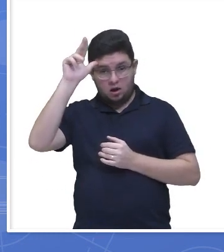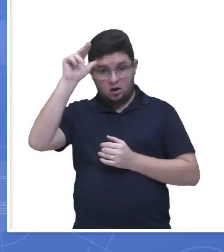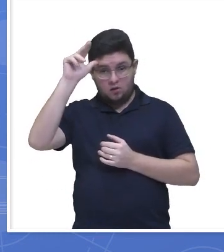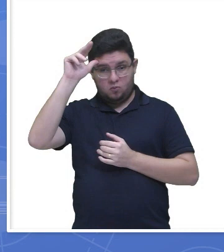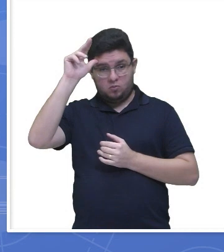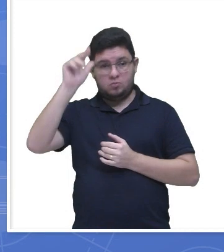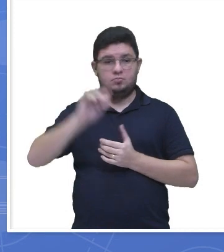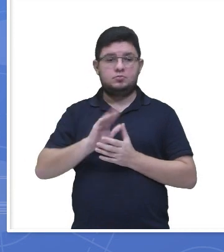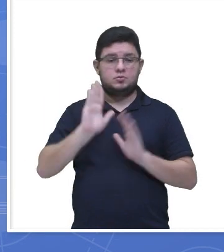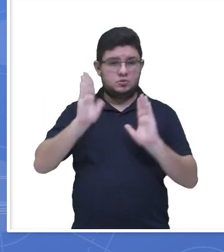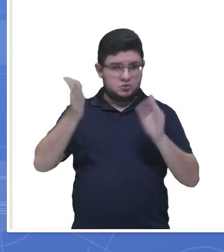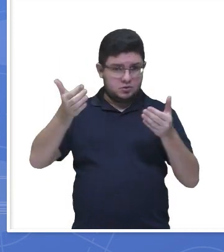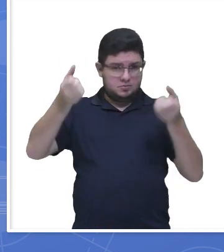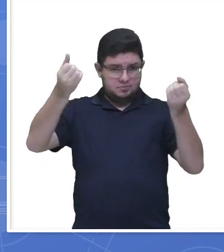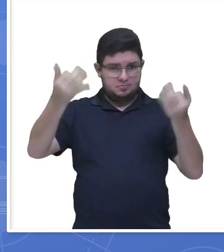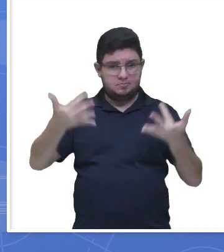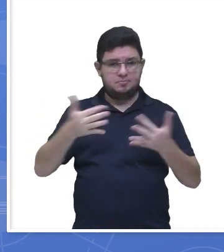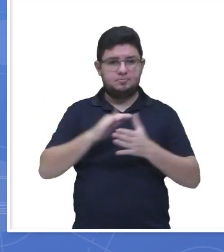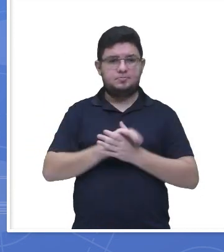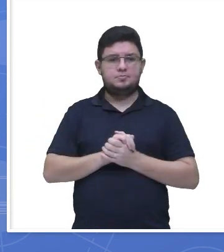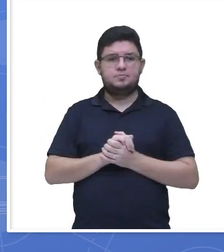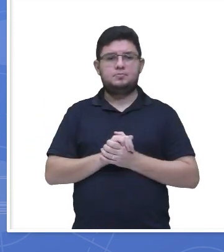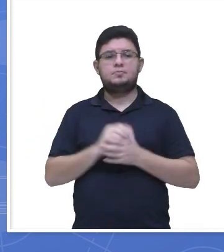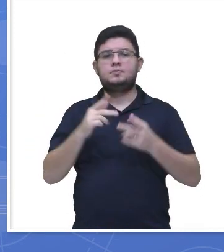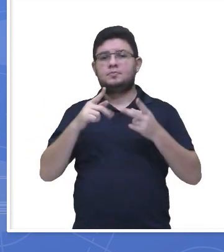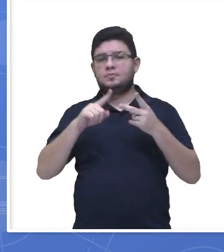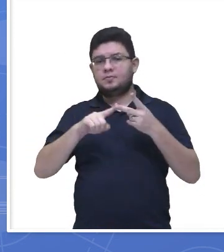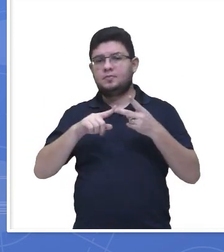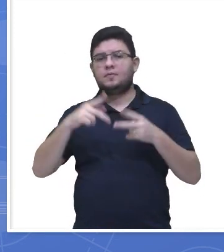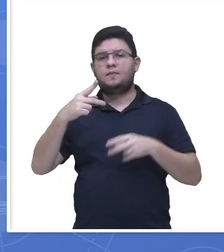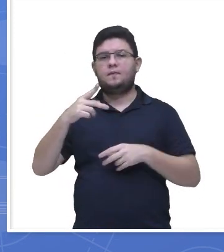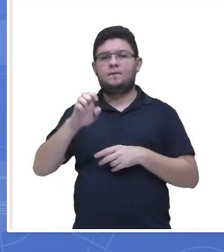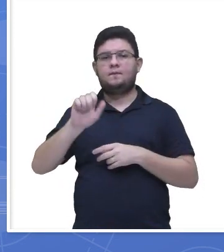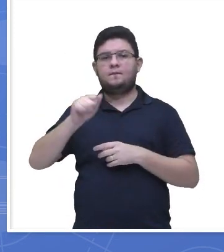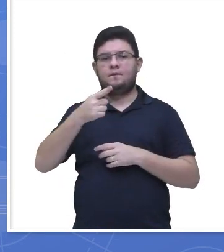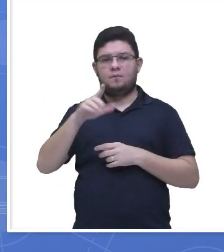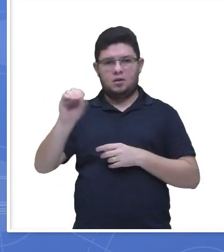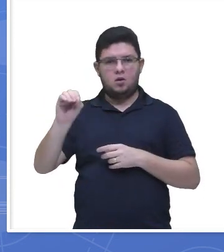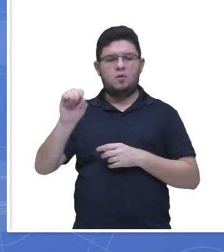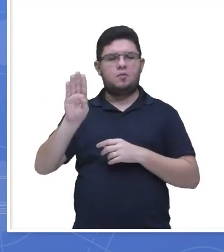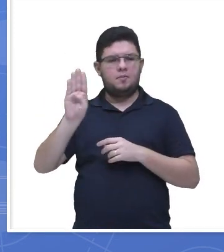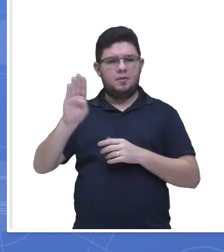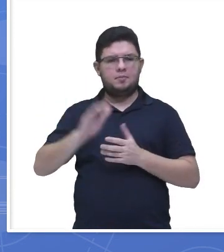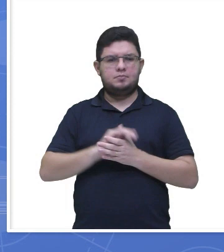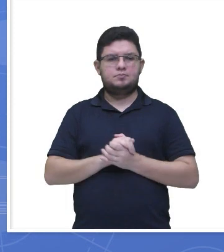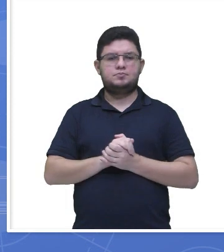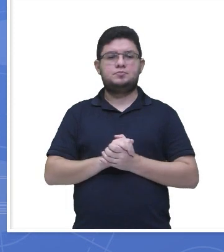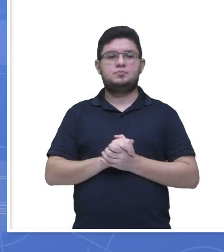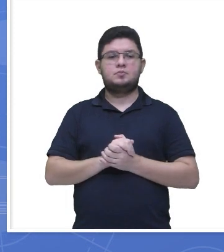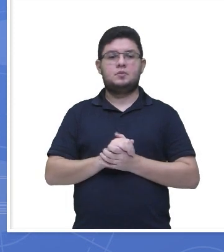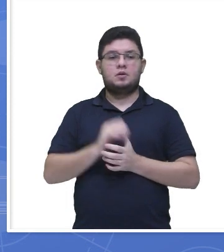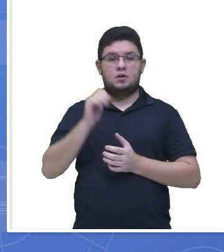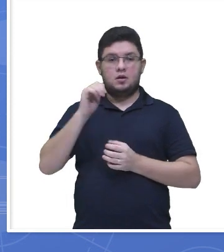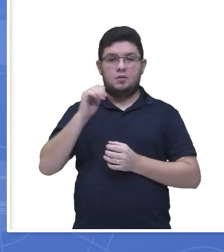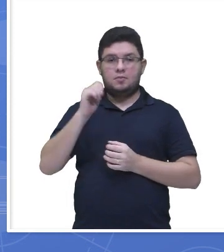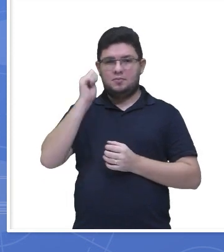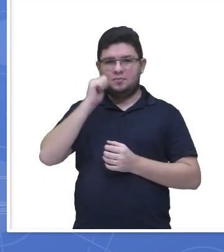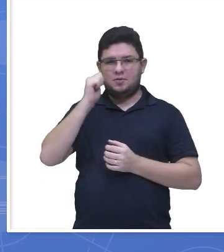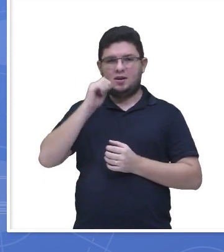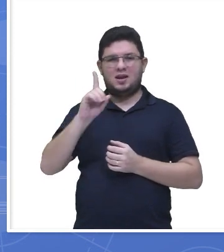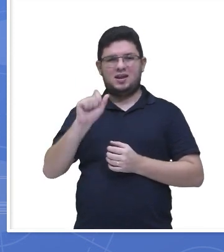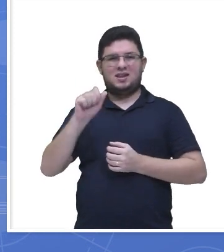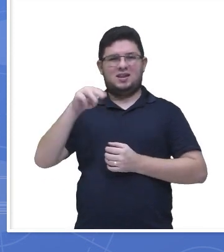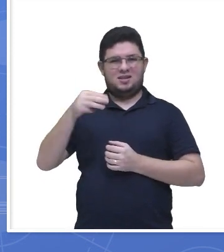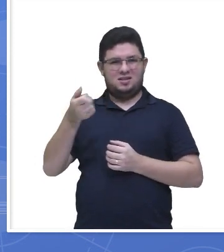Nós falamos sobre o cavalo. Falamos sobre o peão, letra B. A letra C, a dama, ok?